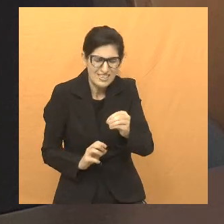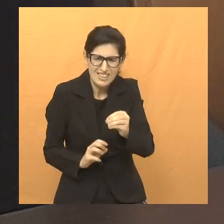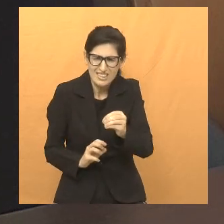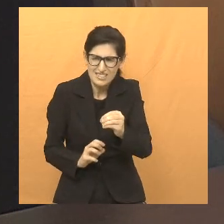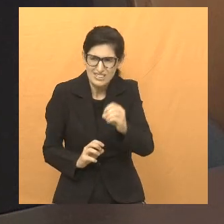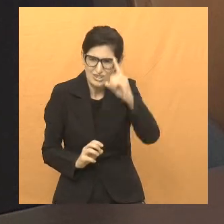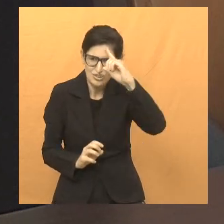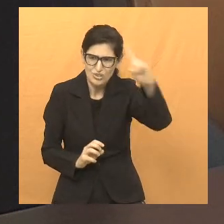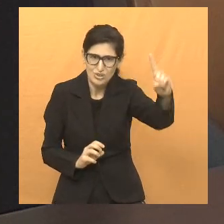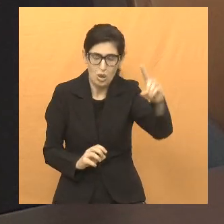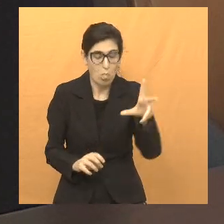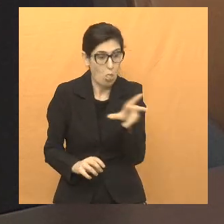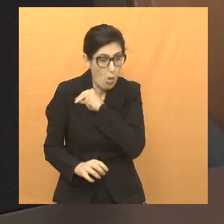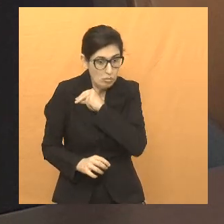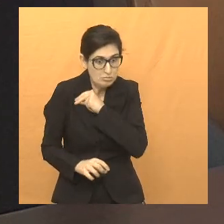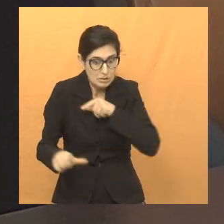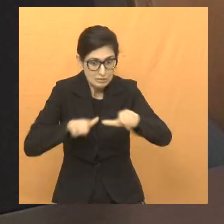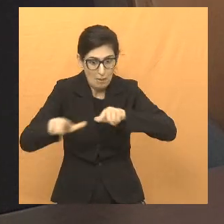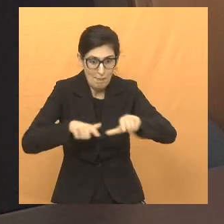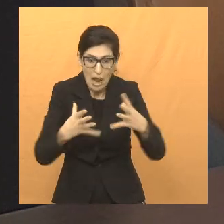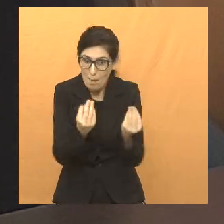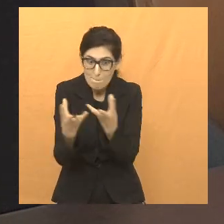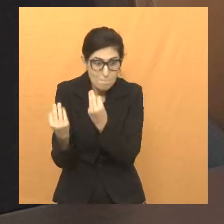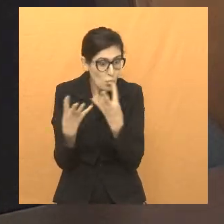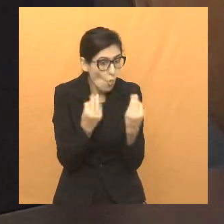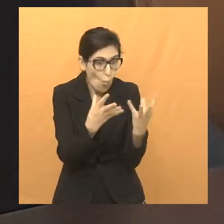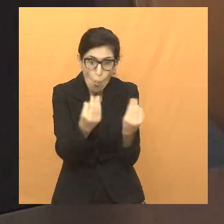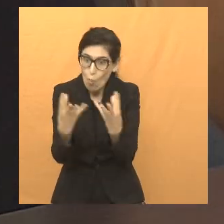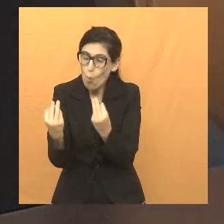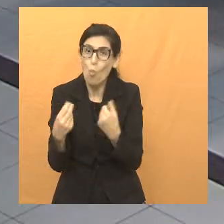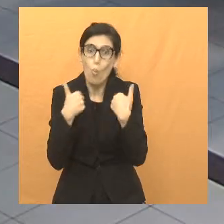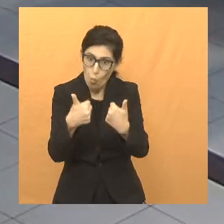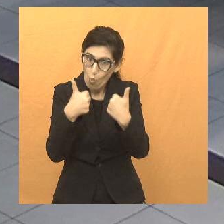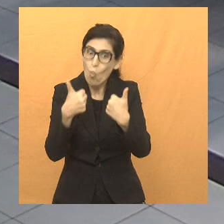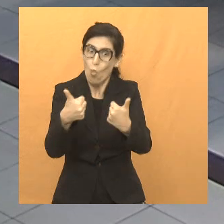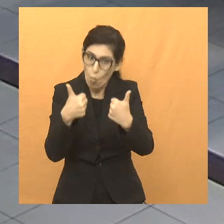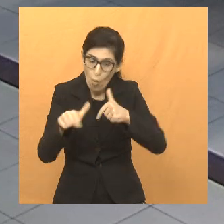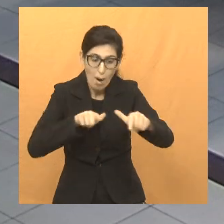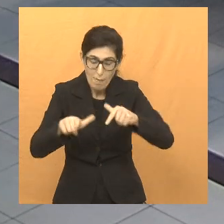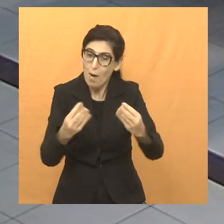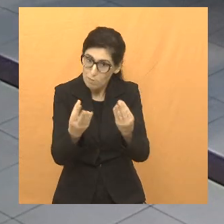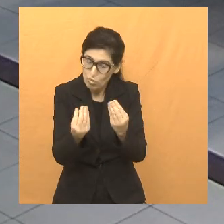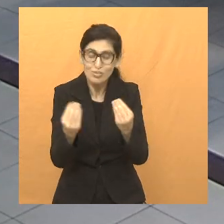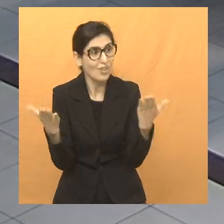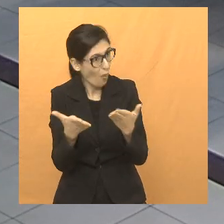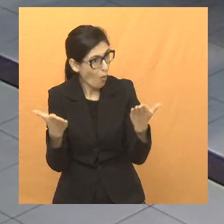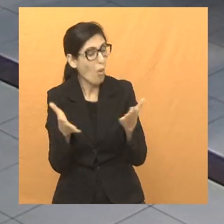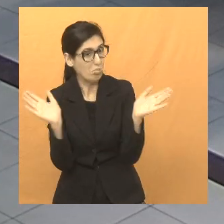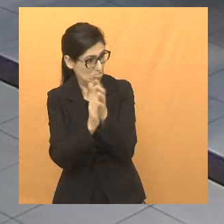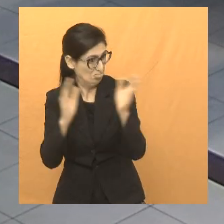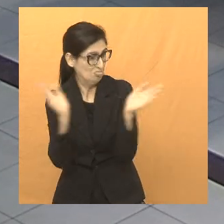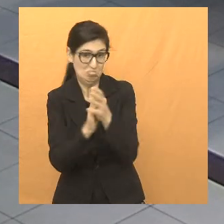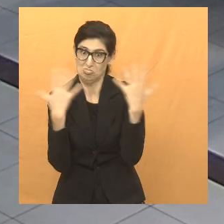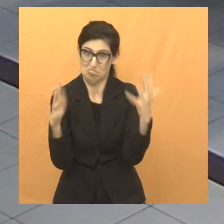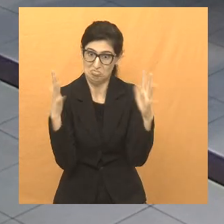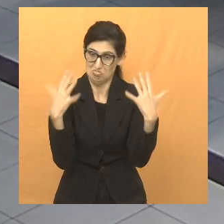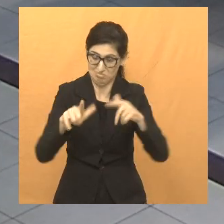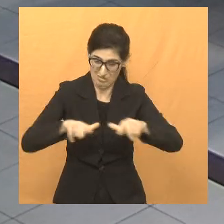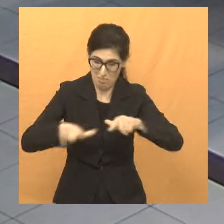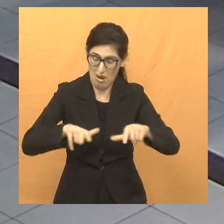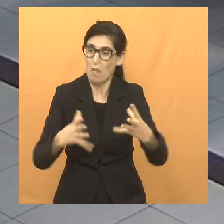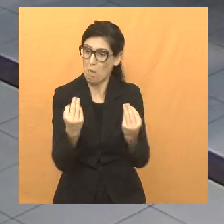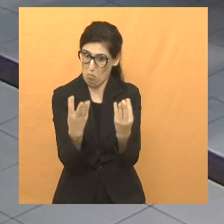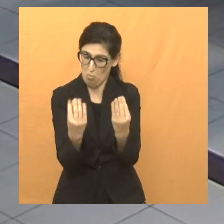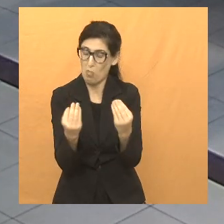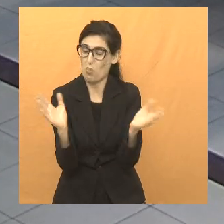estão trabalhando a todo vapor, né, as meninas. Né? Isso é um comentário. Calma, meninos, tem